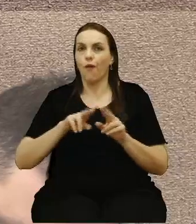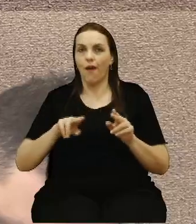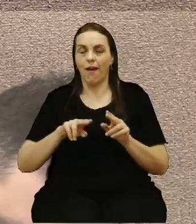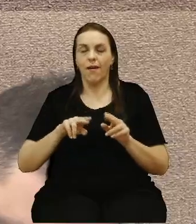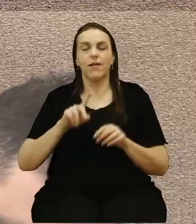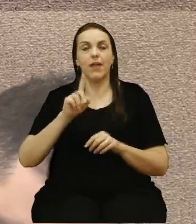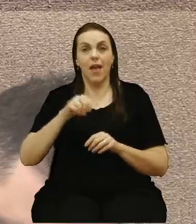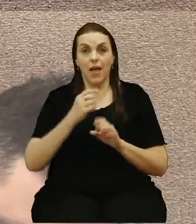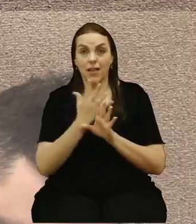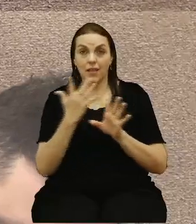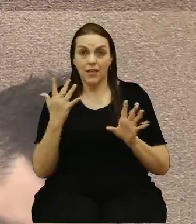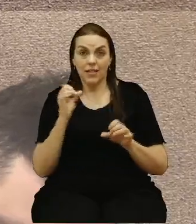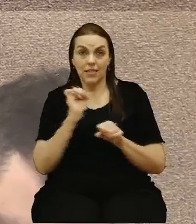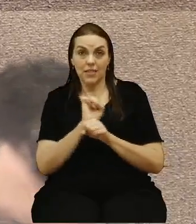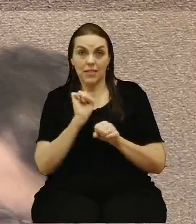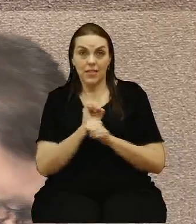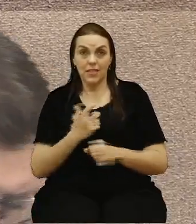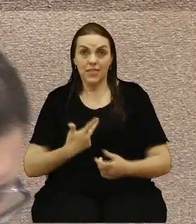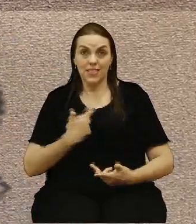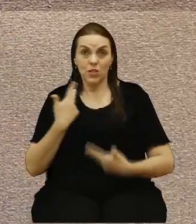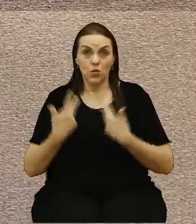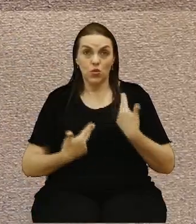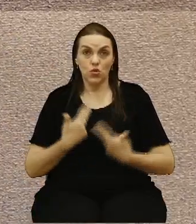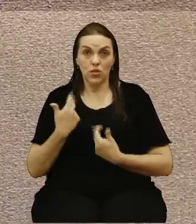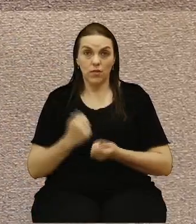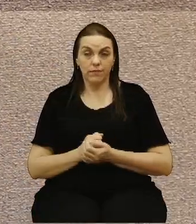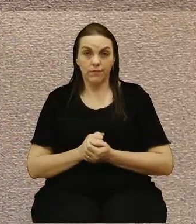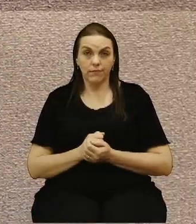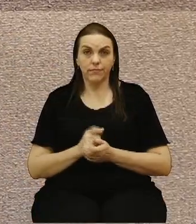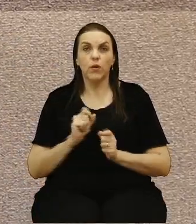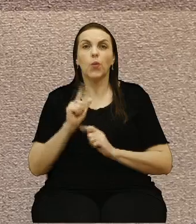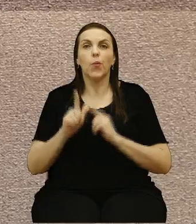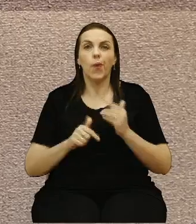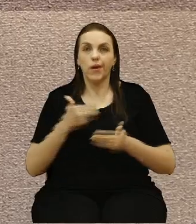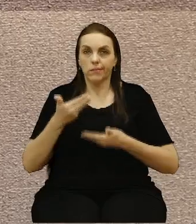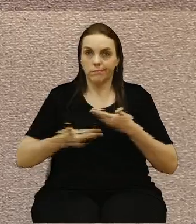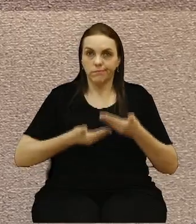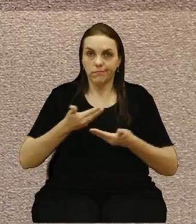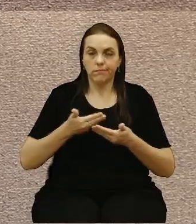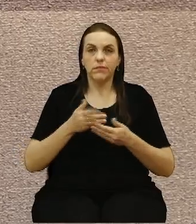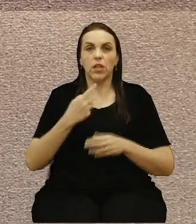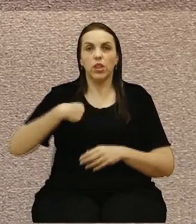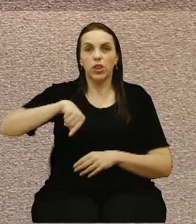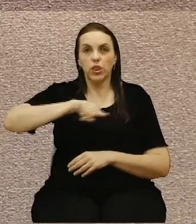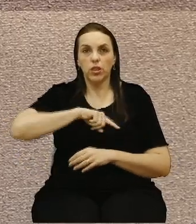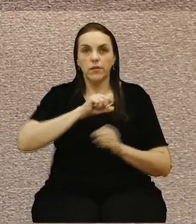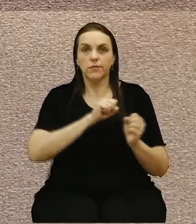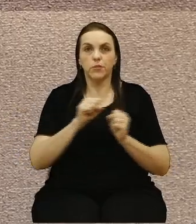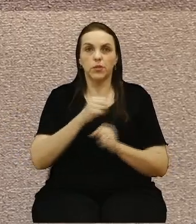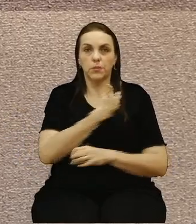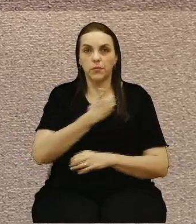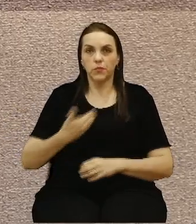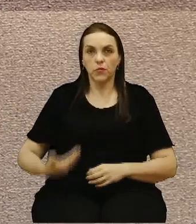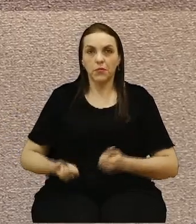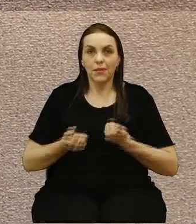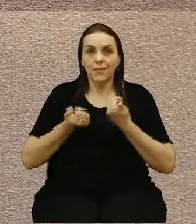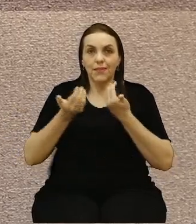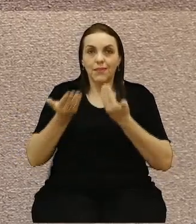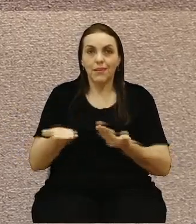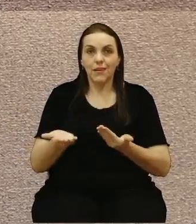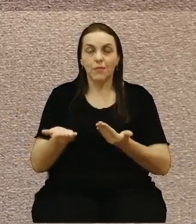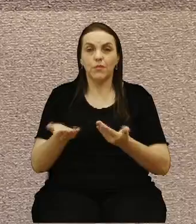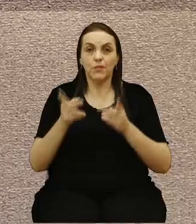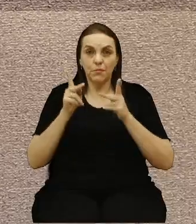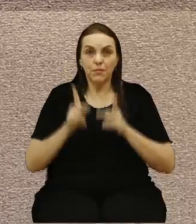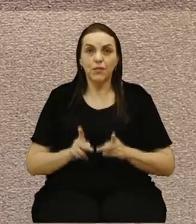por uma cirurgia. Qual o tratamento que nós, como poder público, damos aos nossos